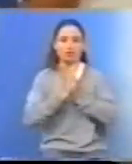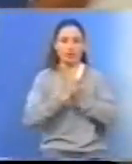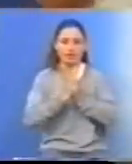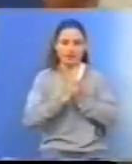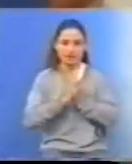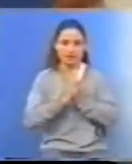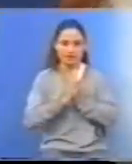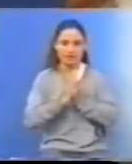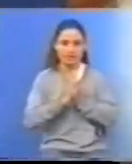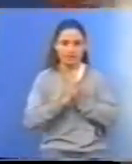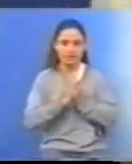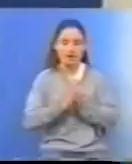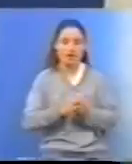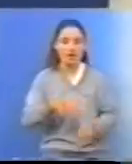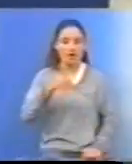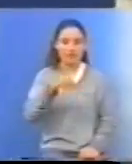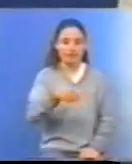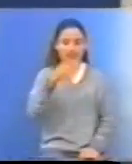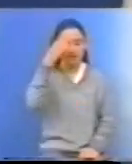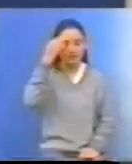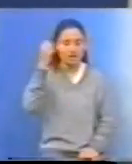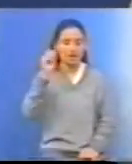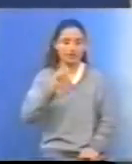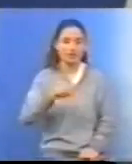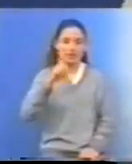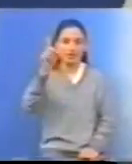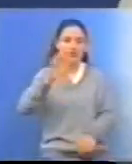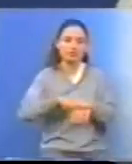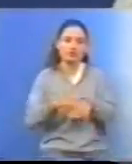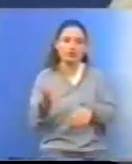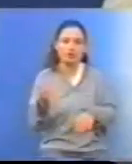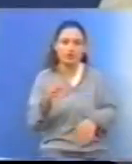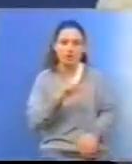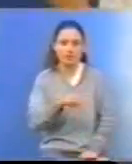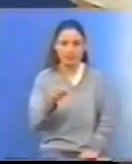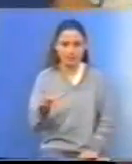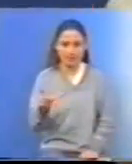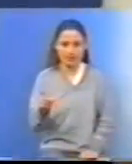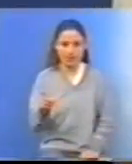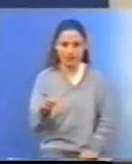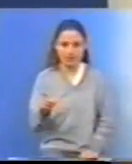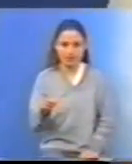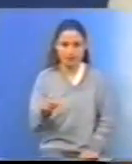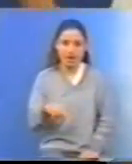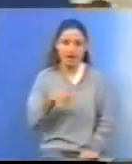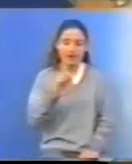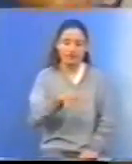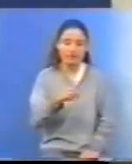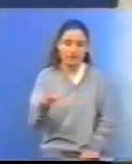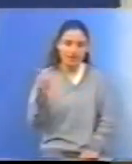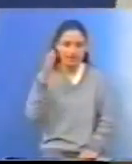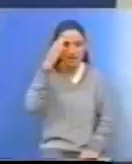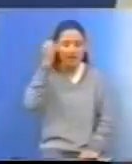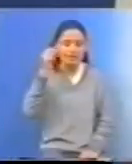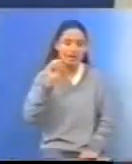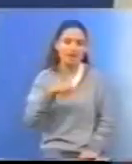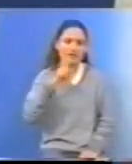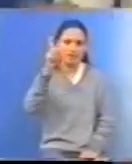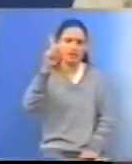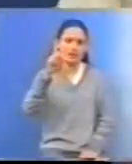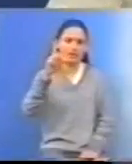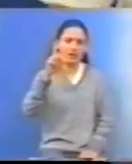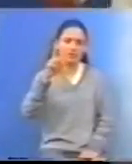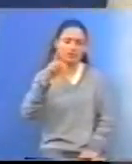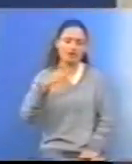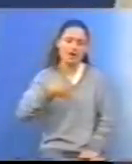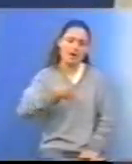sabe por que você é pessoa com quem Deus fala, que Deus te chama e essa é a tua meta, você se prepara para ela. Deus tem o meu, ele vai chegar na